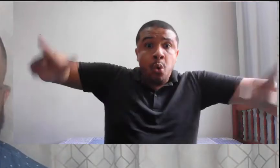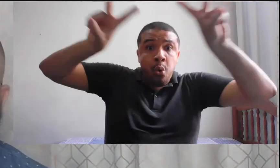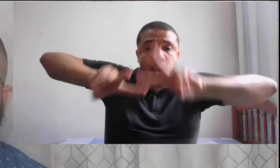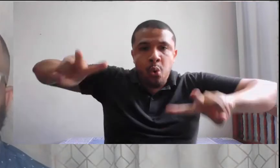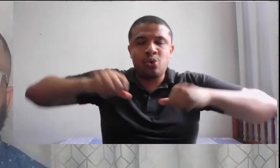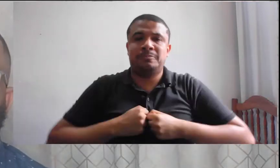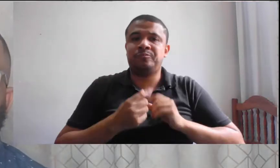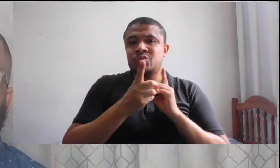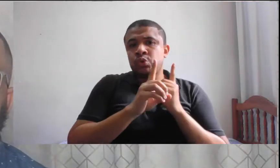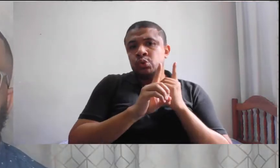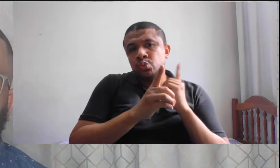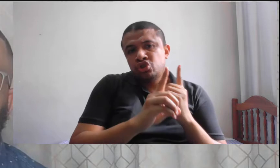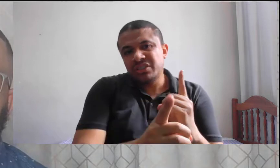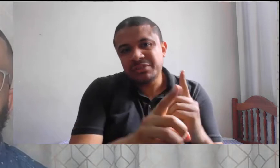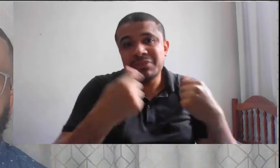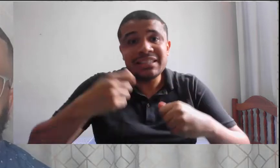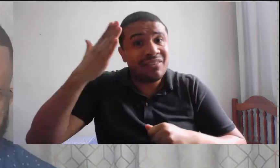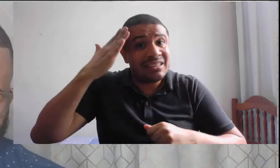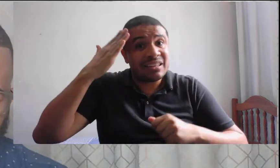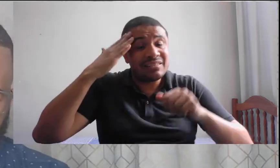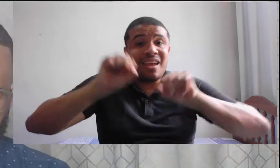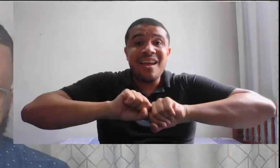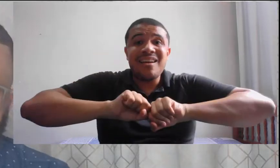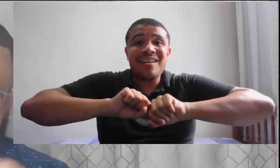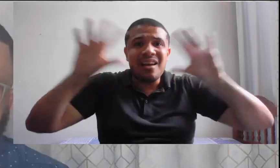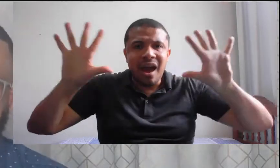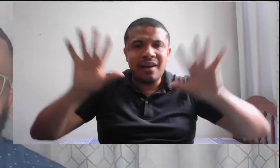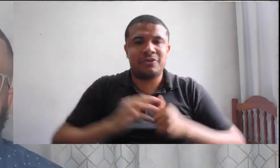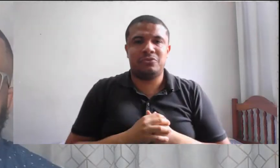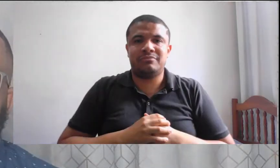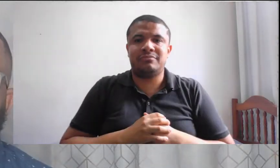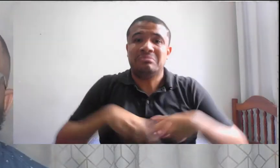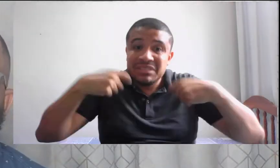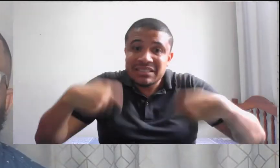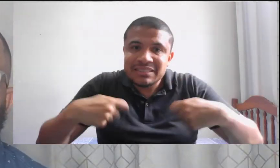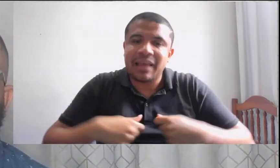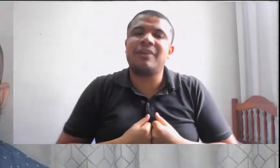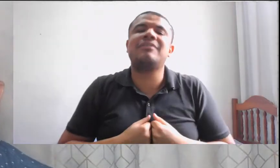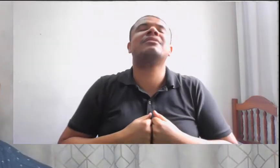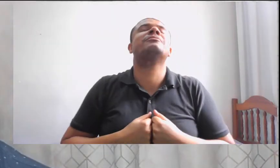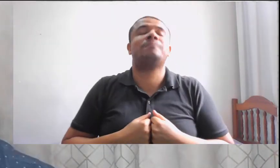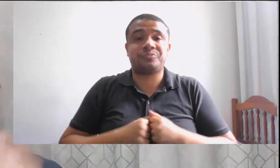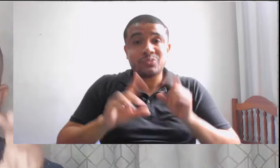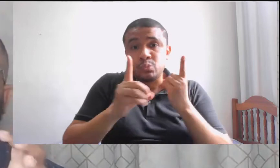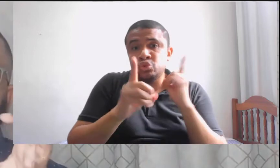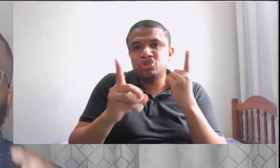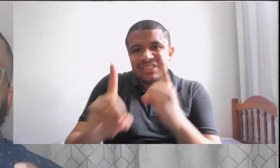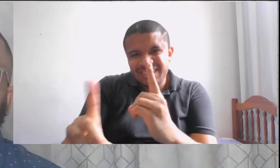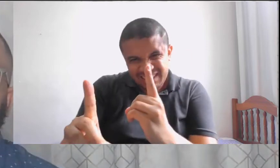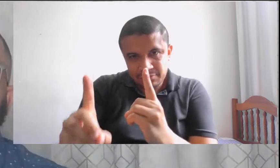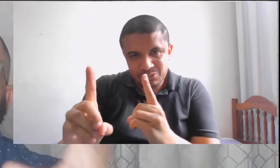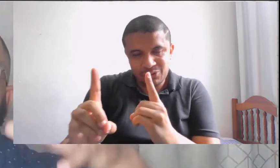Os discípulos precisavam entender absolutamente ou certamente isso. Os discípulos